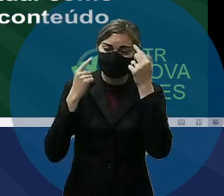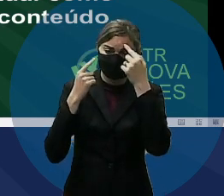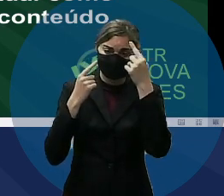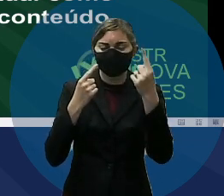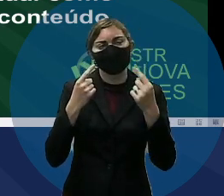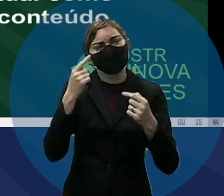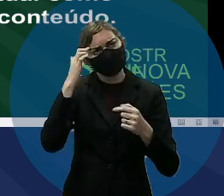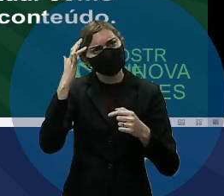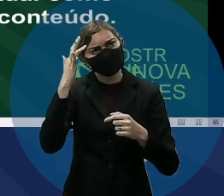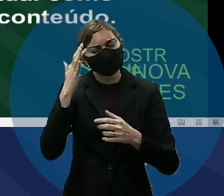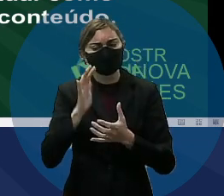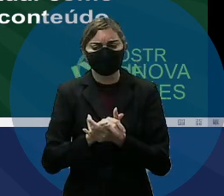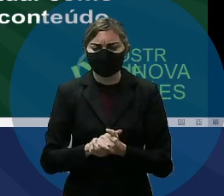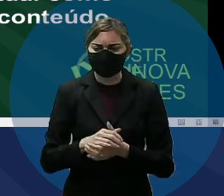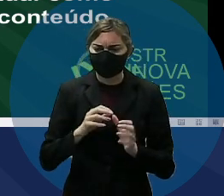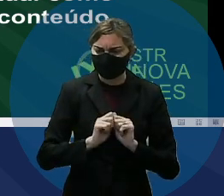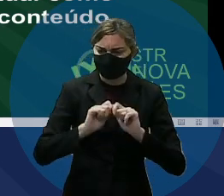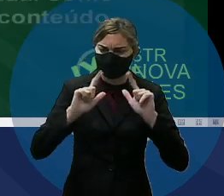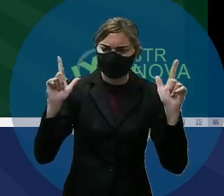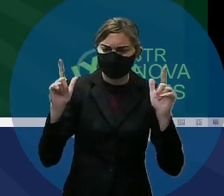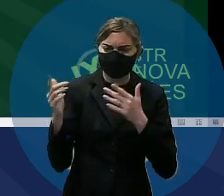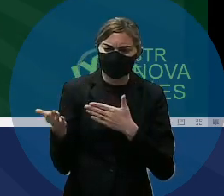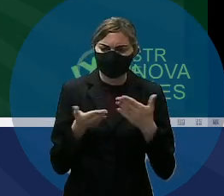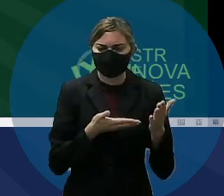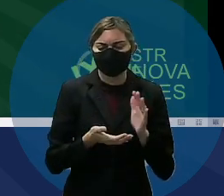mente, né, pode passar o slide.